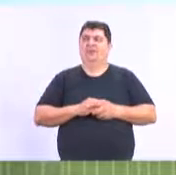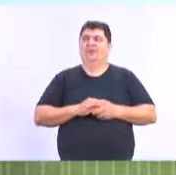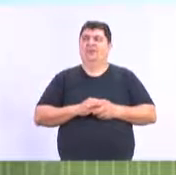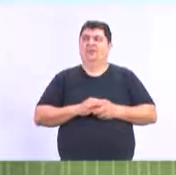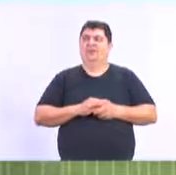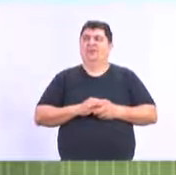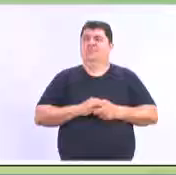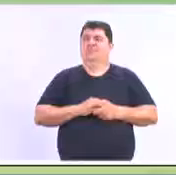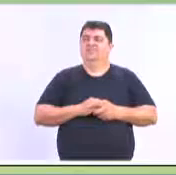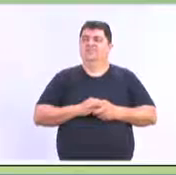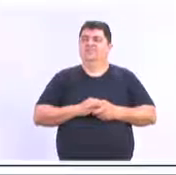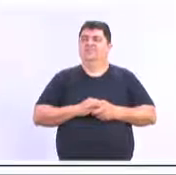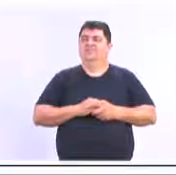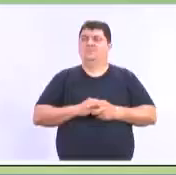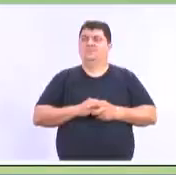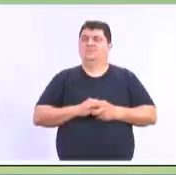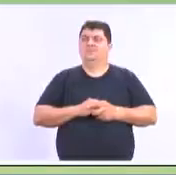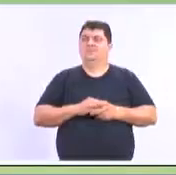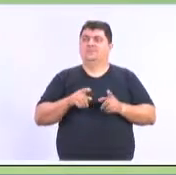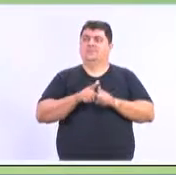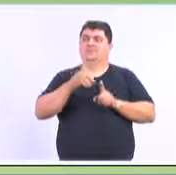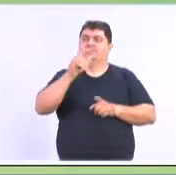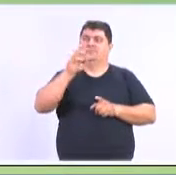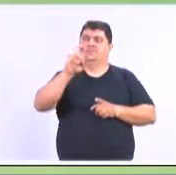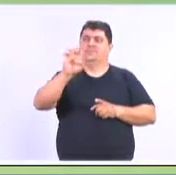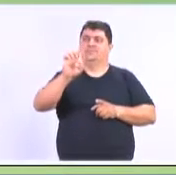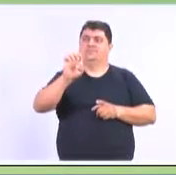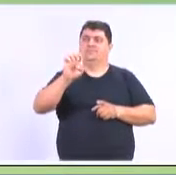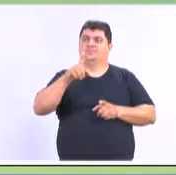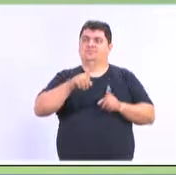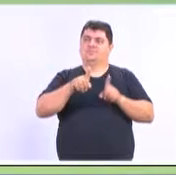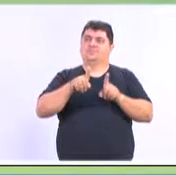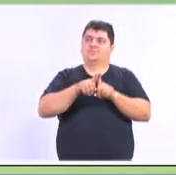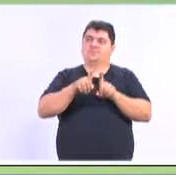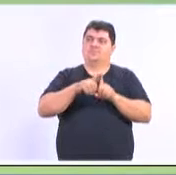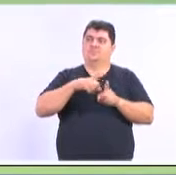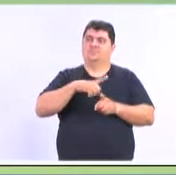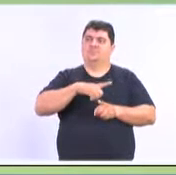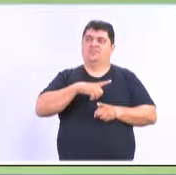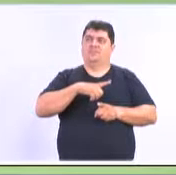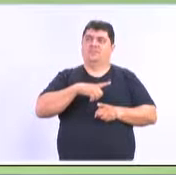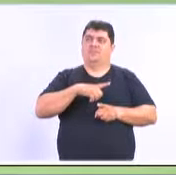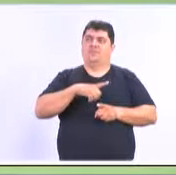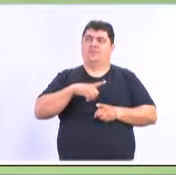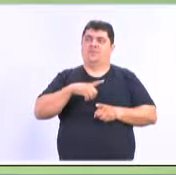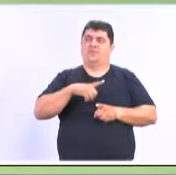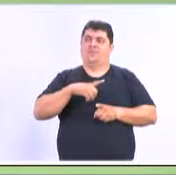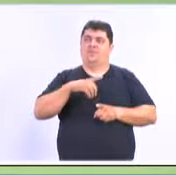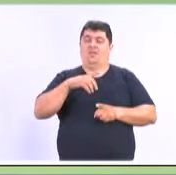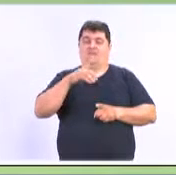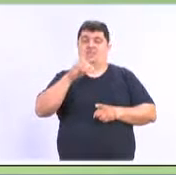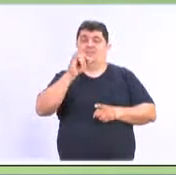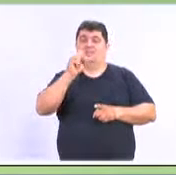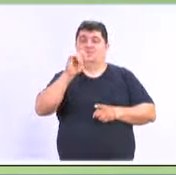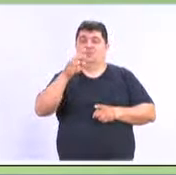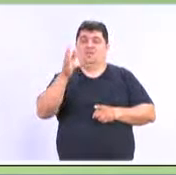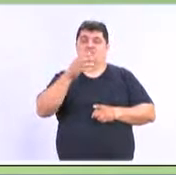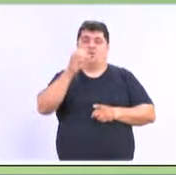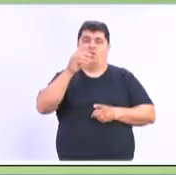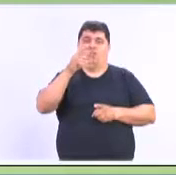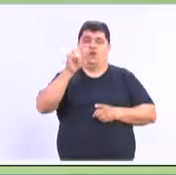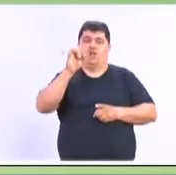lucro. Seguindo a DRE, nós temos logo após as despesas operacionais.